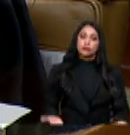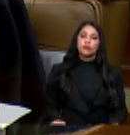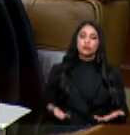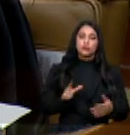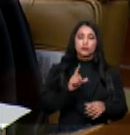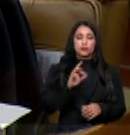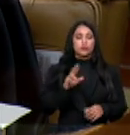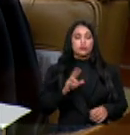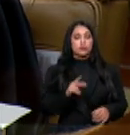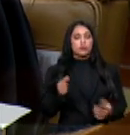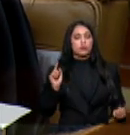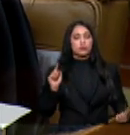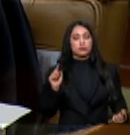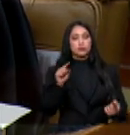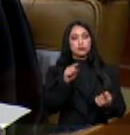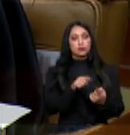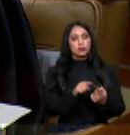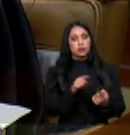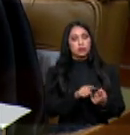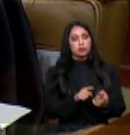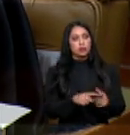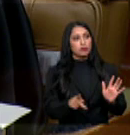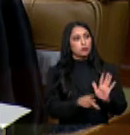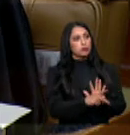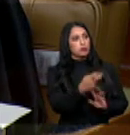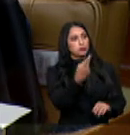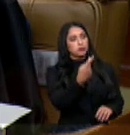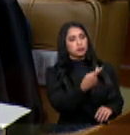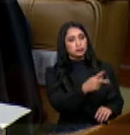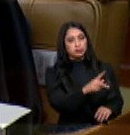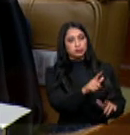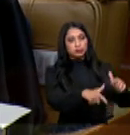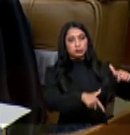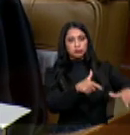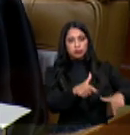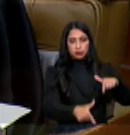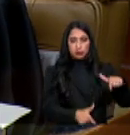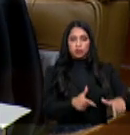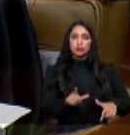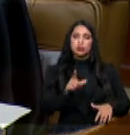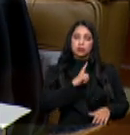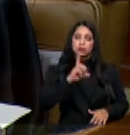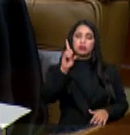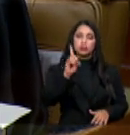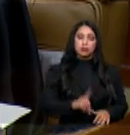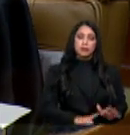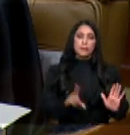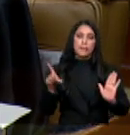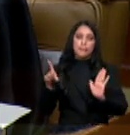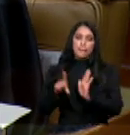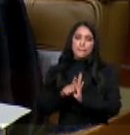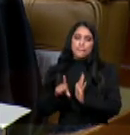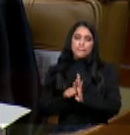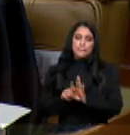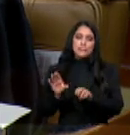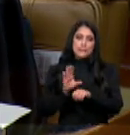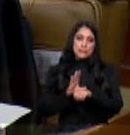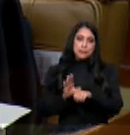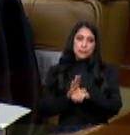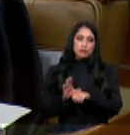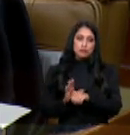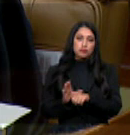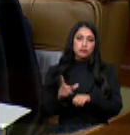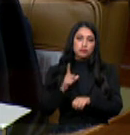o destinatário do direito é o próprio trabalhador e se o objetivo do legislador constituinte foi